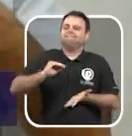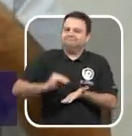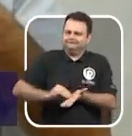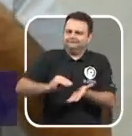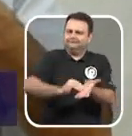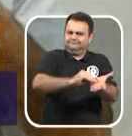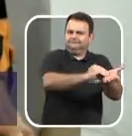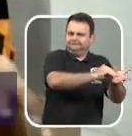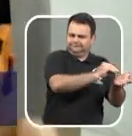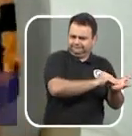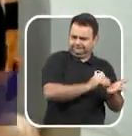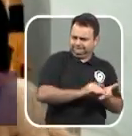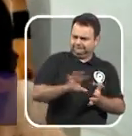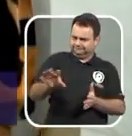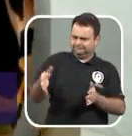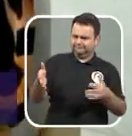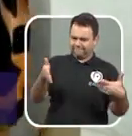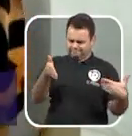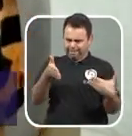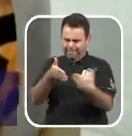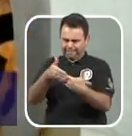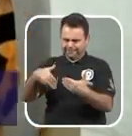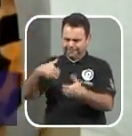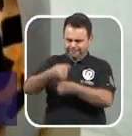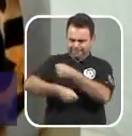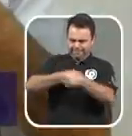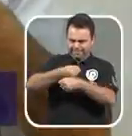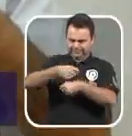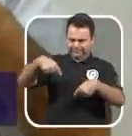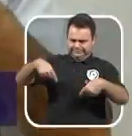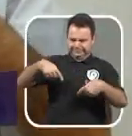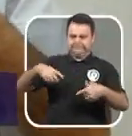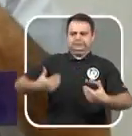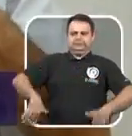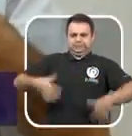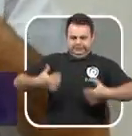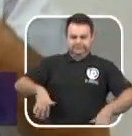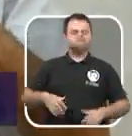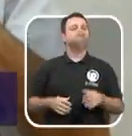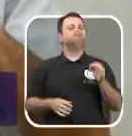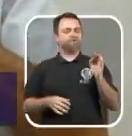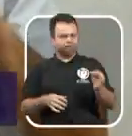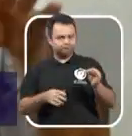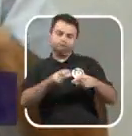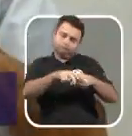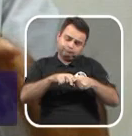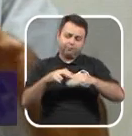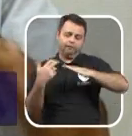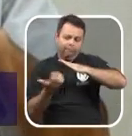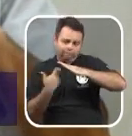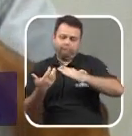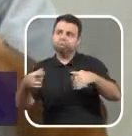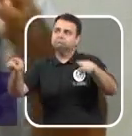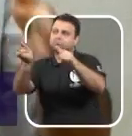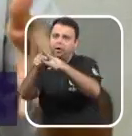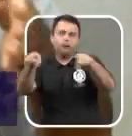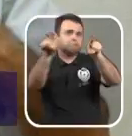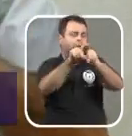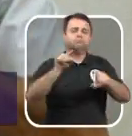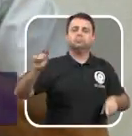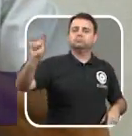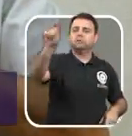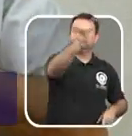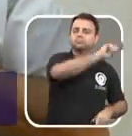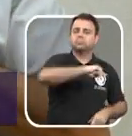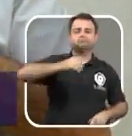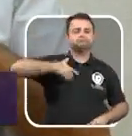Em Parte especial nesse disso, momento de fim de mandato. Fim de mandato. Parte disso é o excesso da terceirização e de convênios. Eu não tenho dúvida disso. Os números